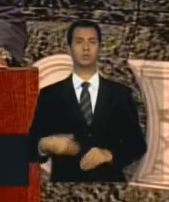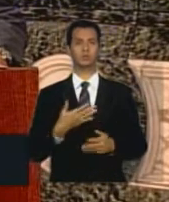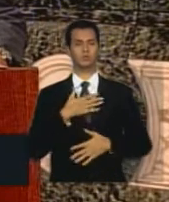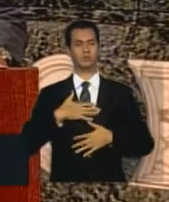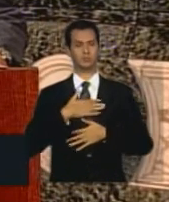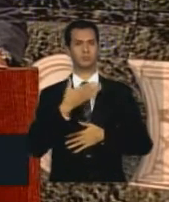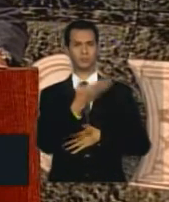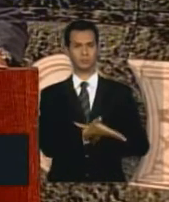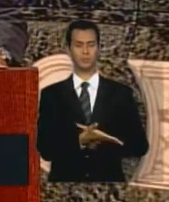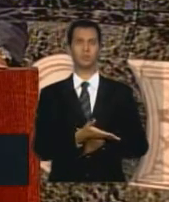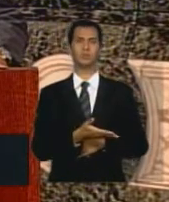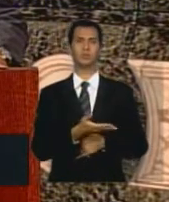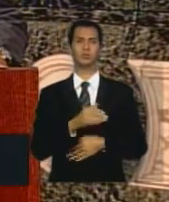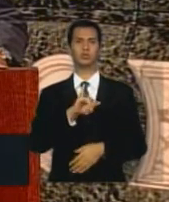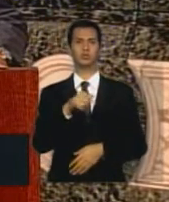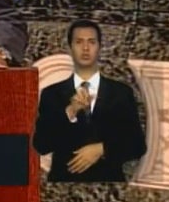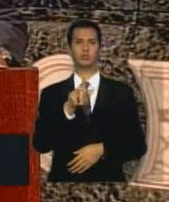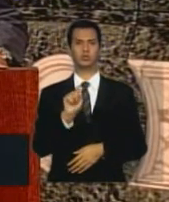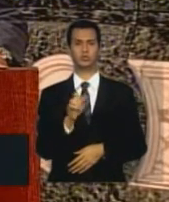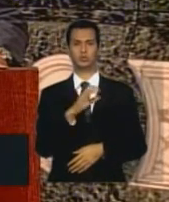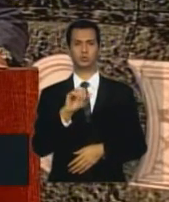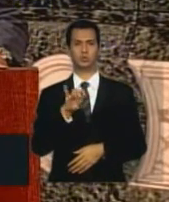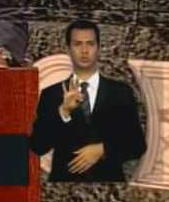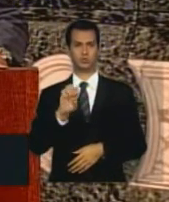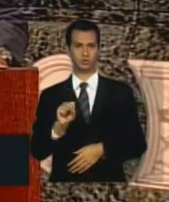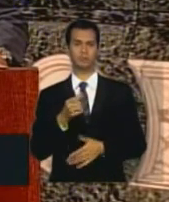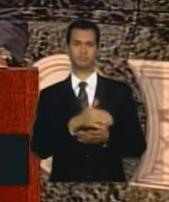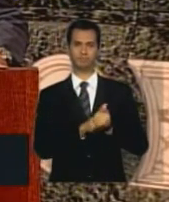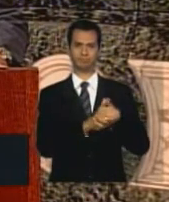querido companheiro Flávio Cutzi.